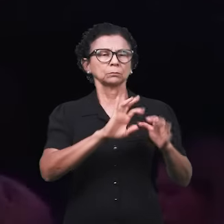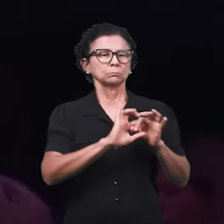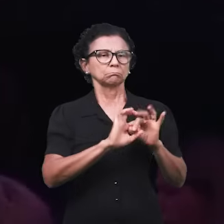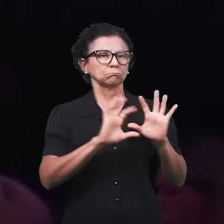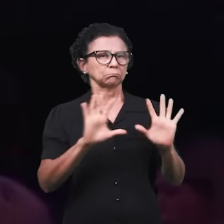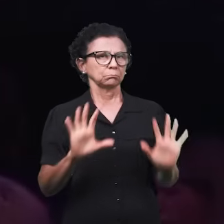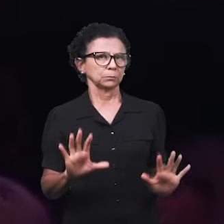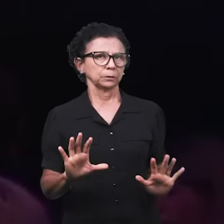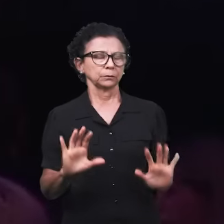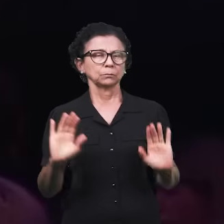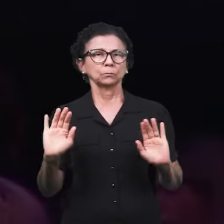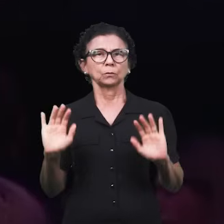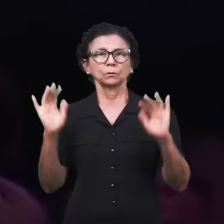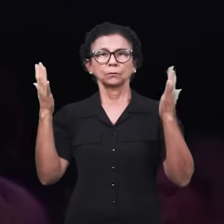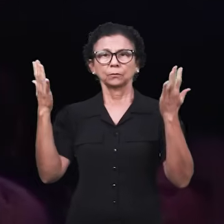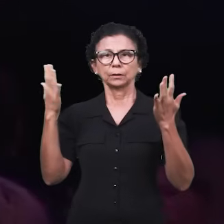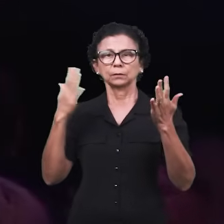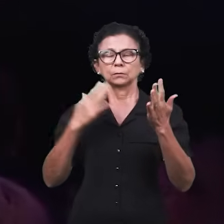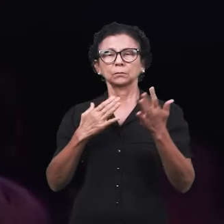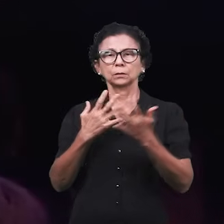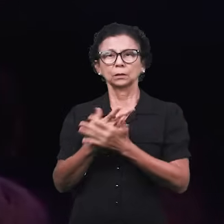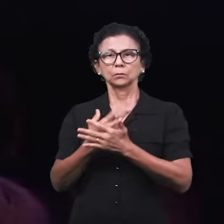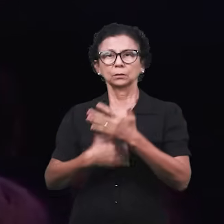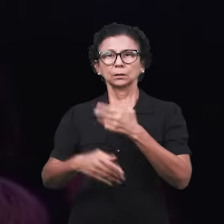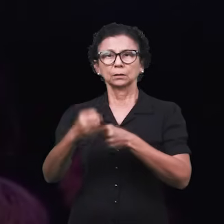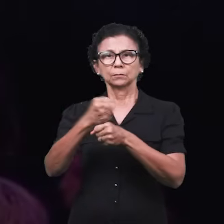religiosa. O evento, realizado desde